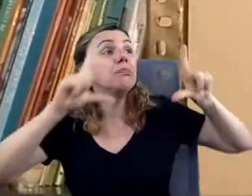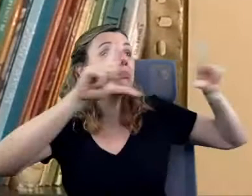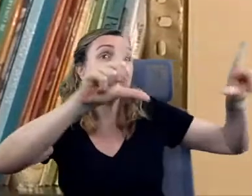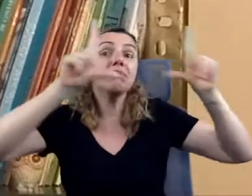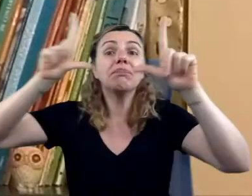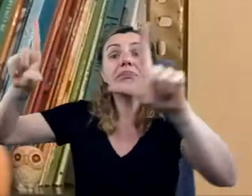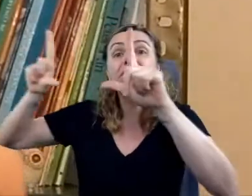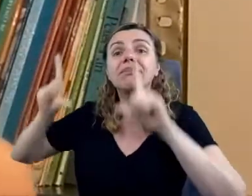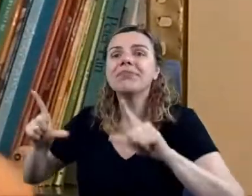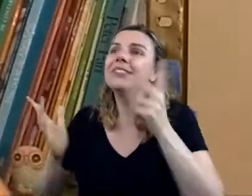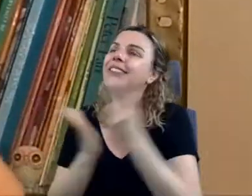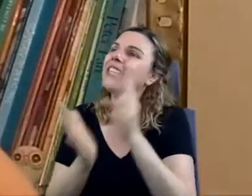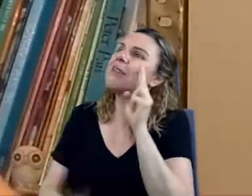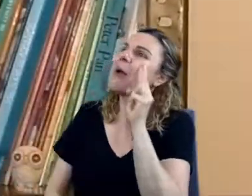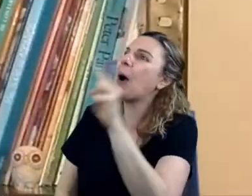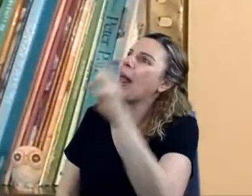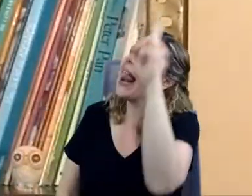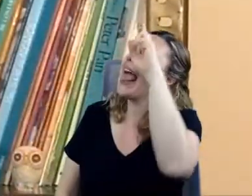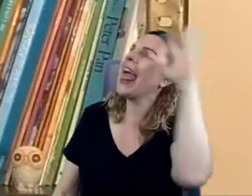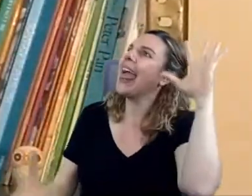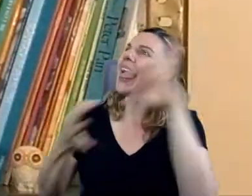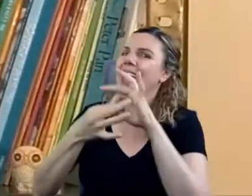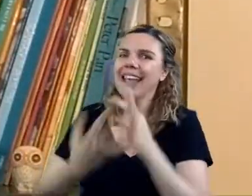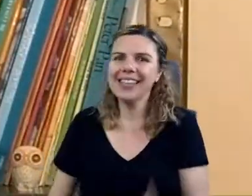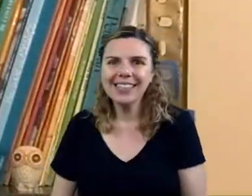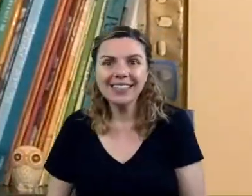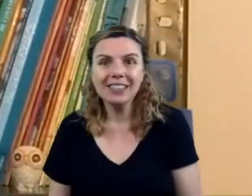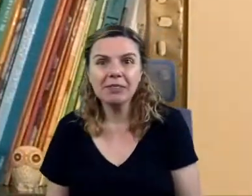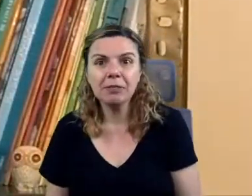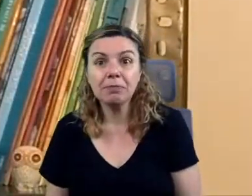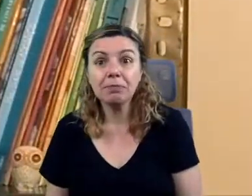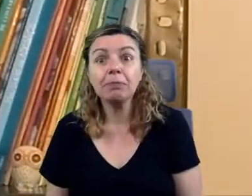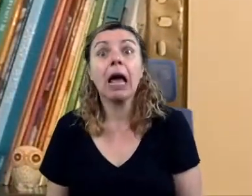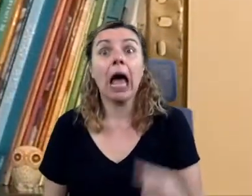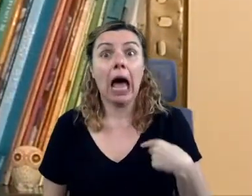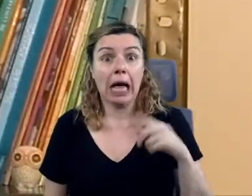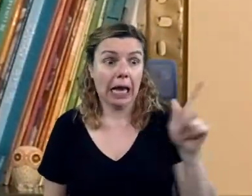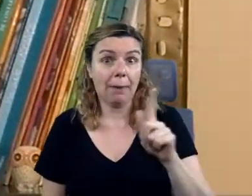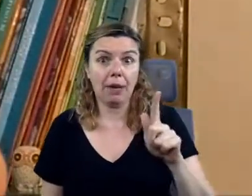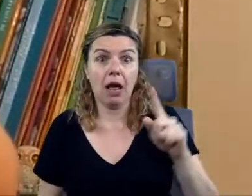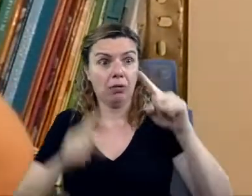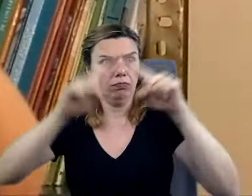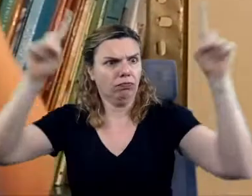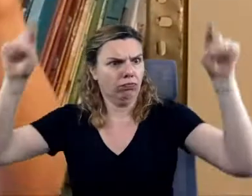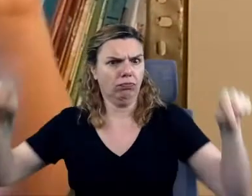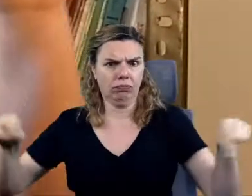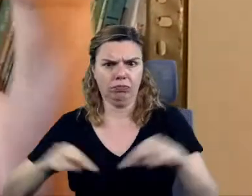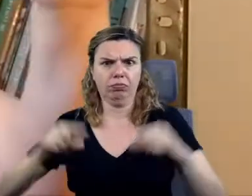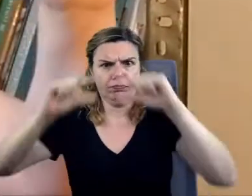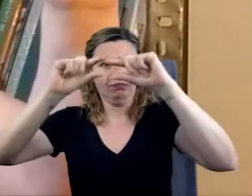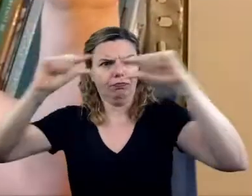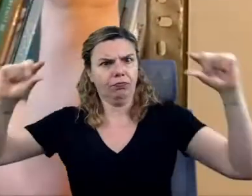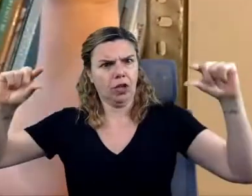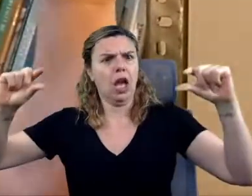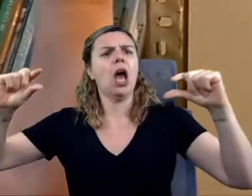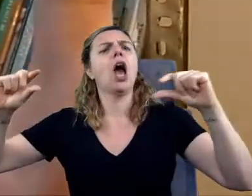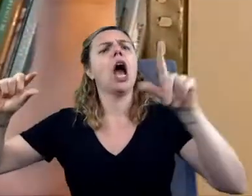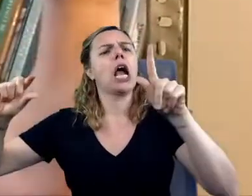parede, e tê-las sempre diante dos olhos. E pregou na sua porta um letreiro que